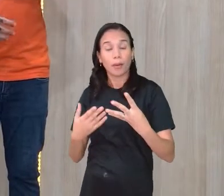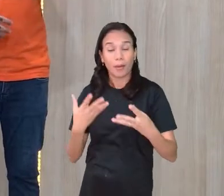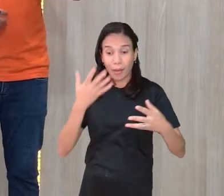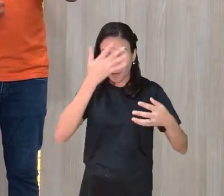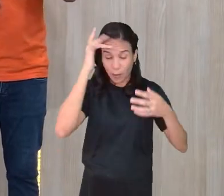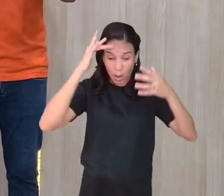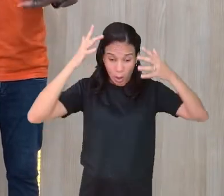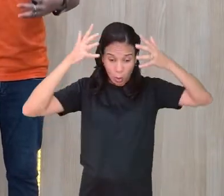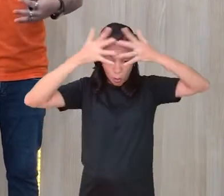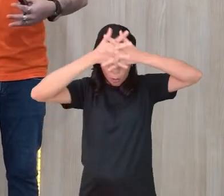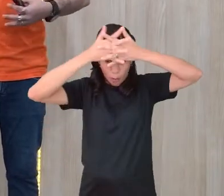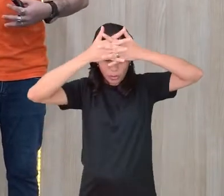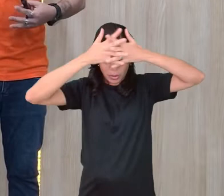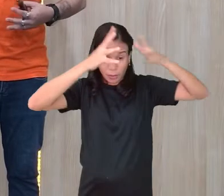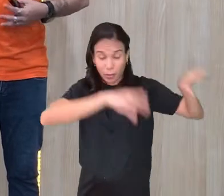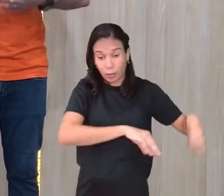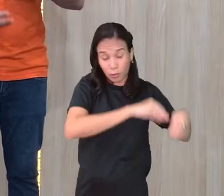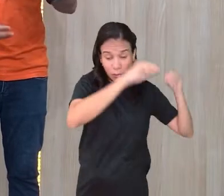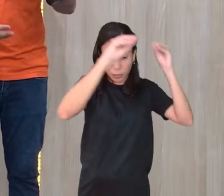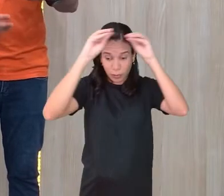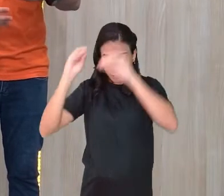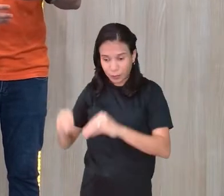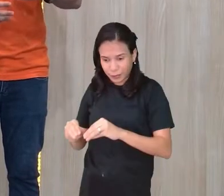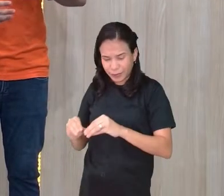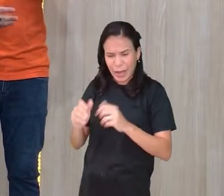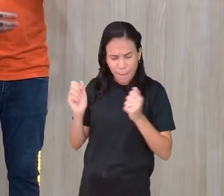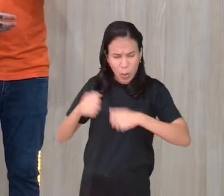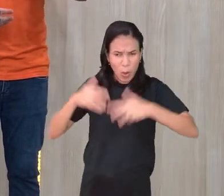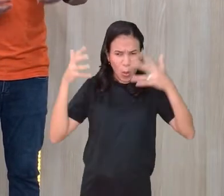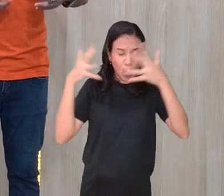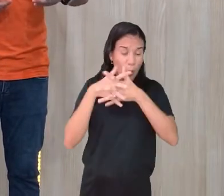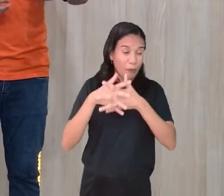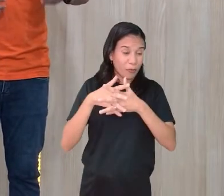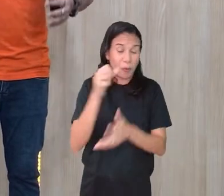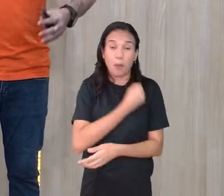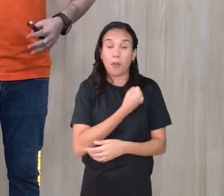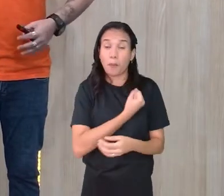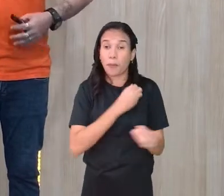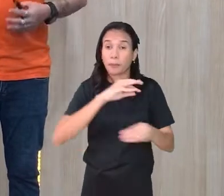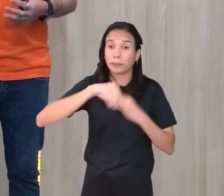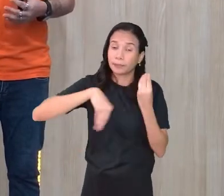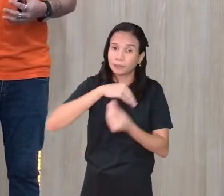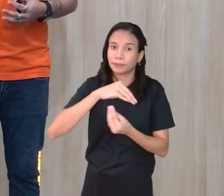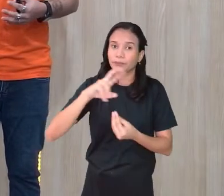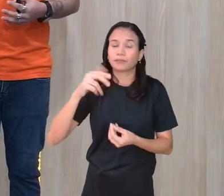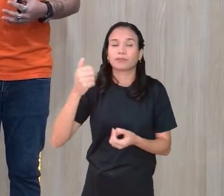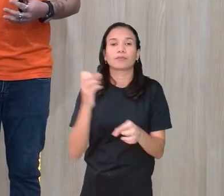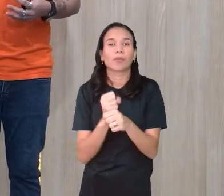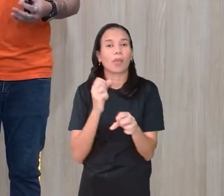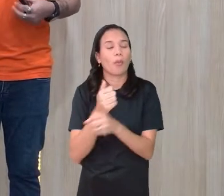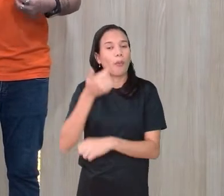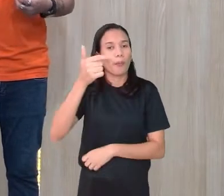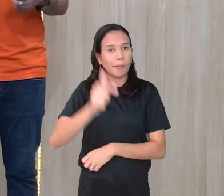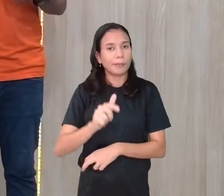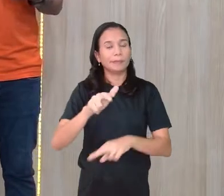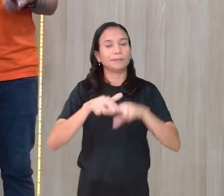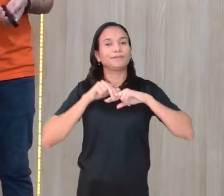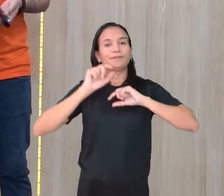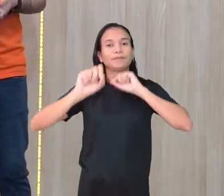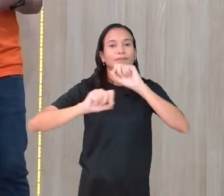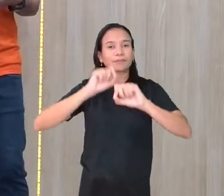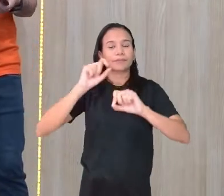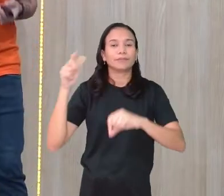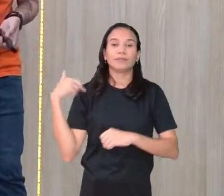da quantidade de uma caneta, de uma caneca para outra, ela poderia repetir um número ou contar novamente o mesmo número, né? Ou seja, a